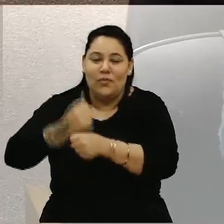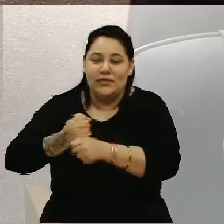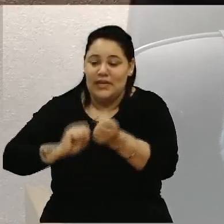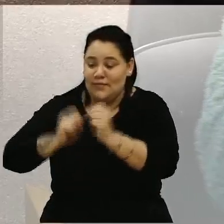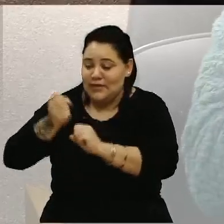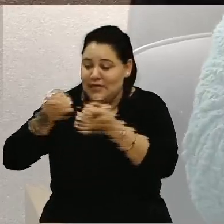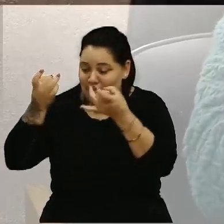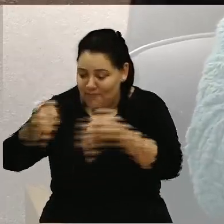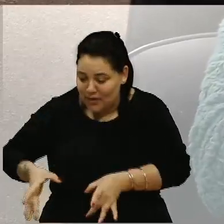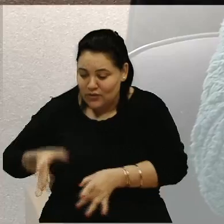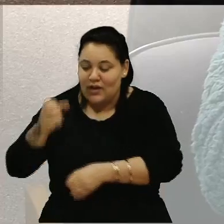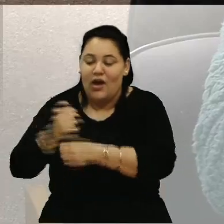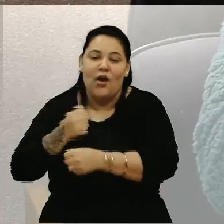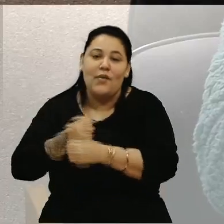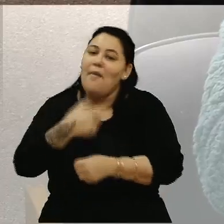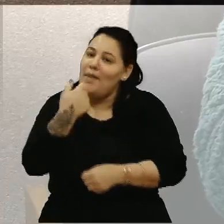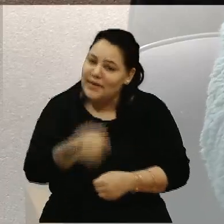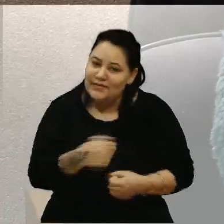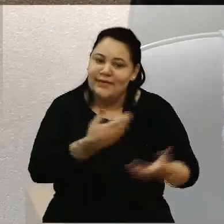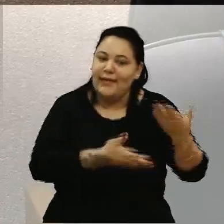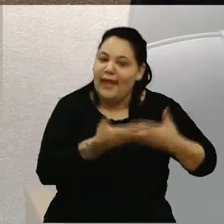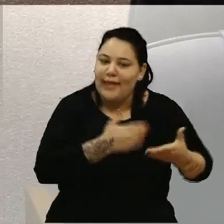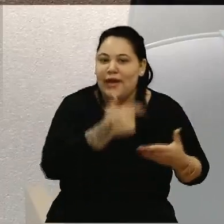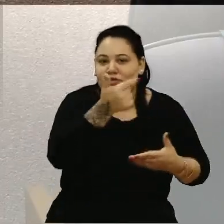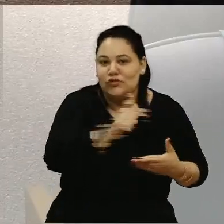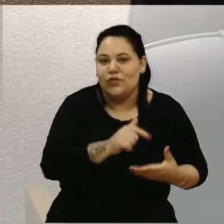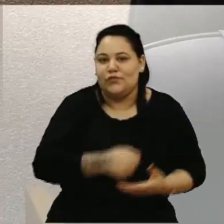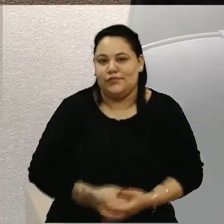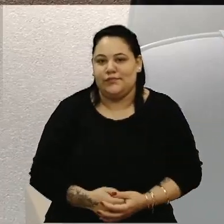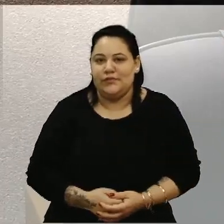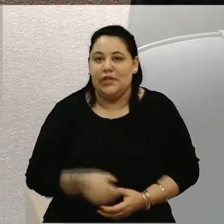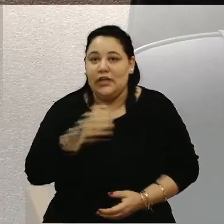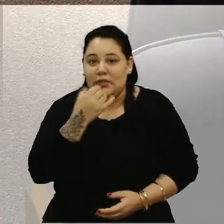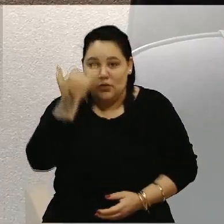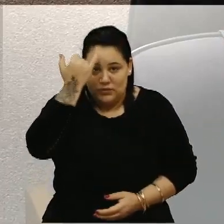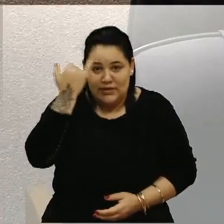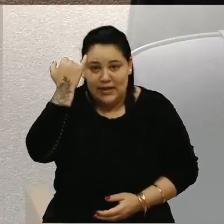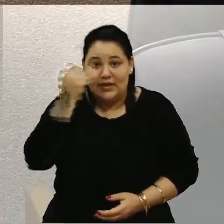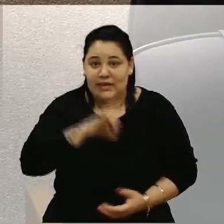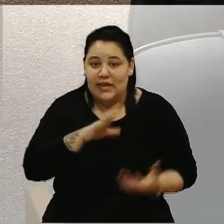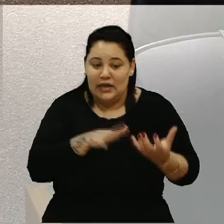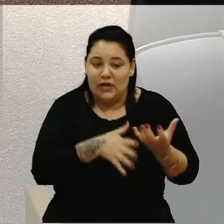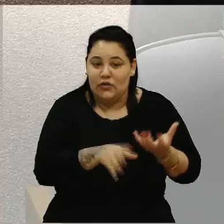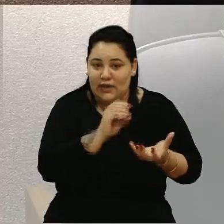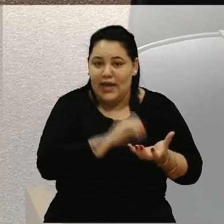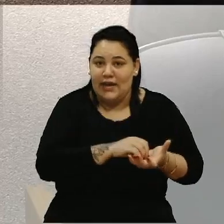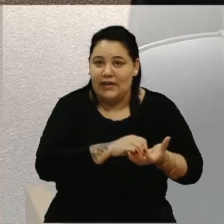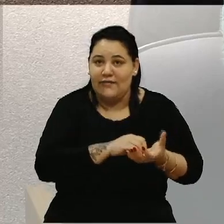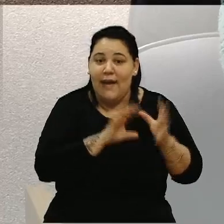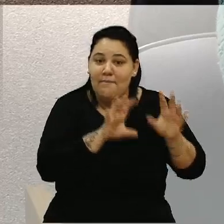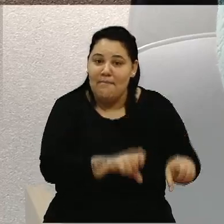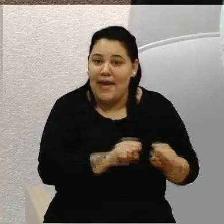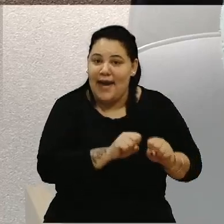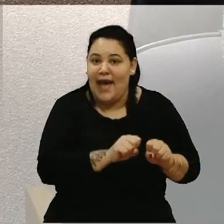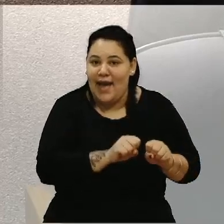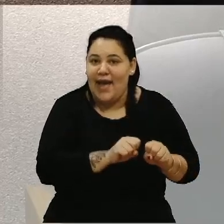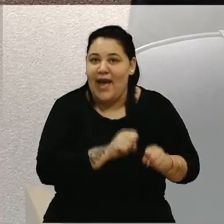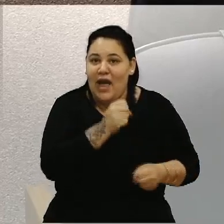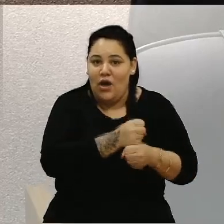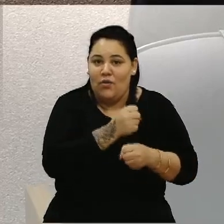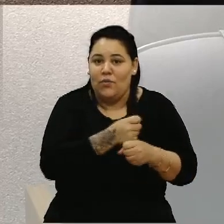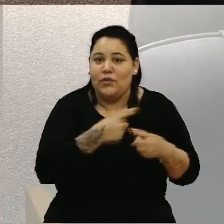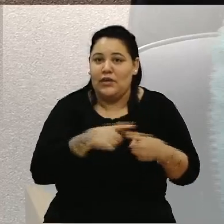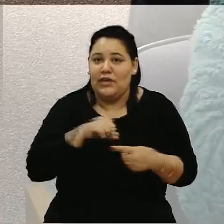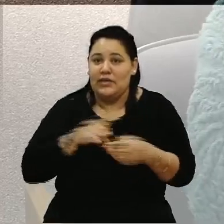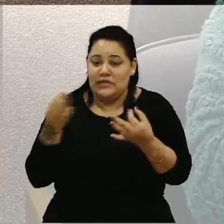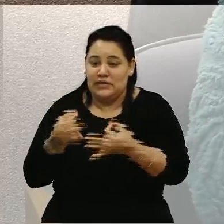vai ter que lidar com essas situações. E que bom, vereador D'Ambrosio, que nós temos a Codeca que vai assumir essa obra, porque a gente tem a certeza